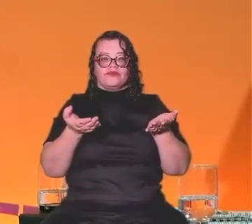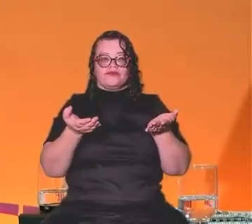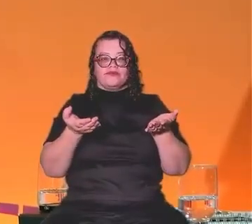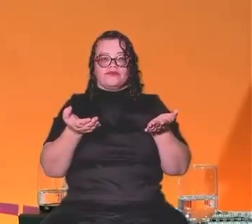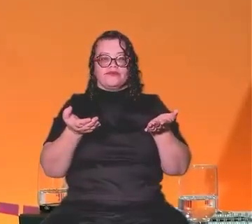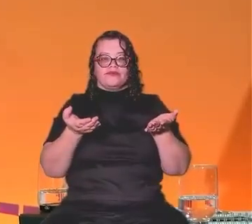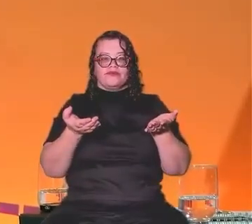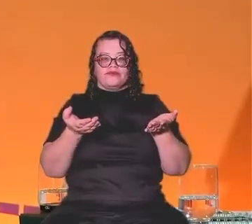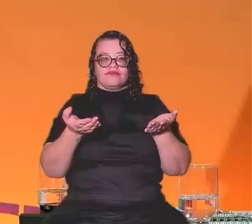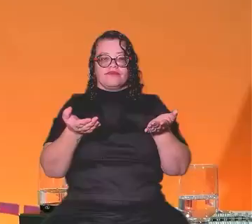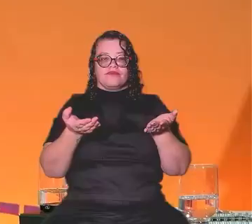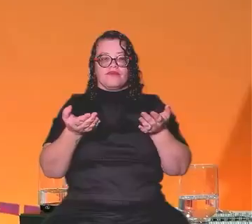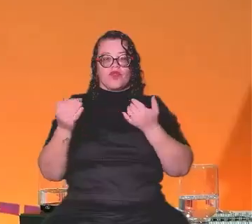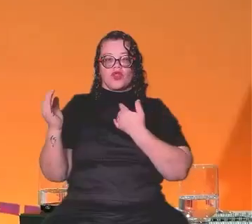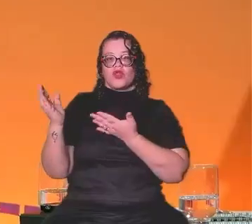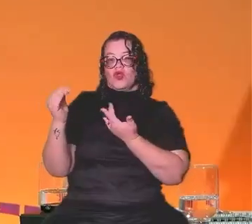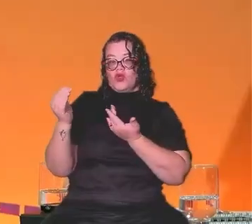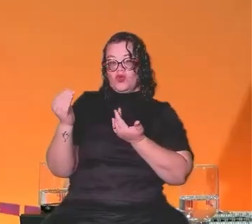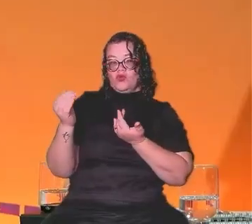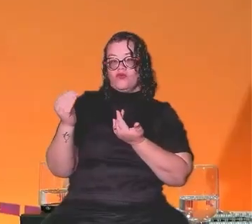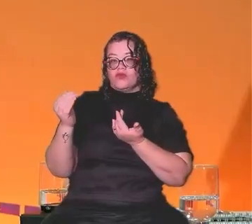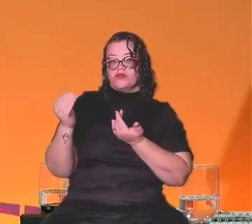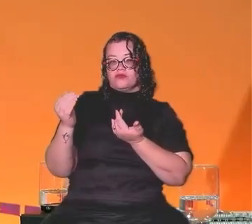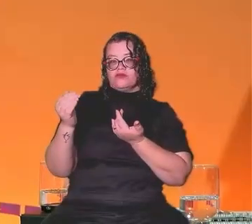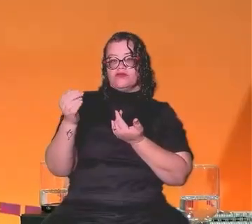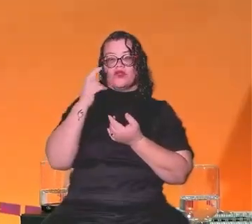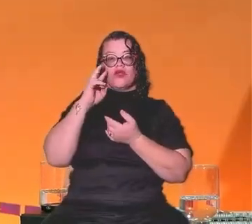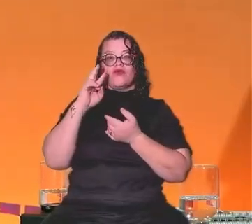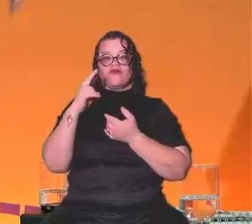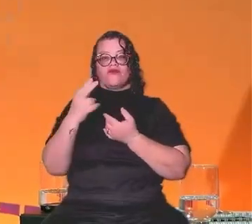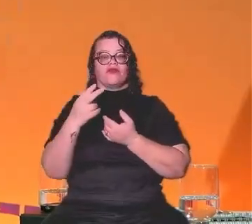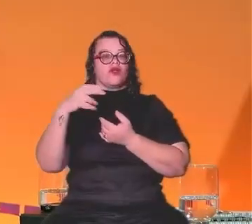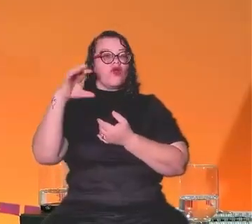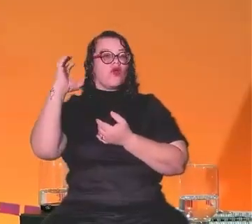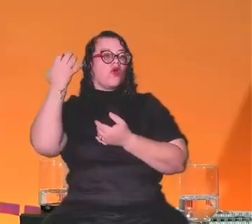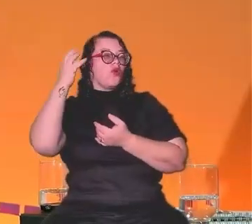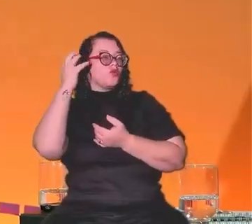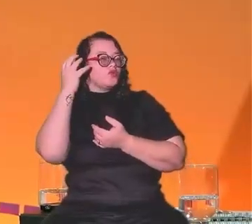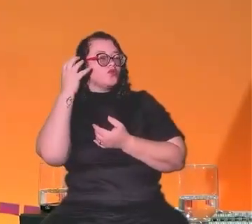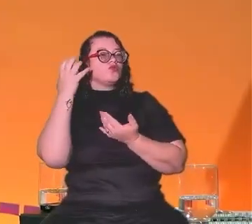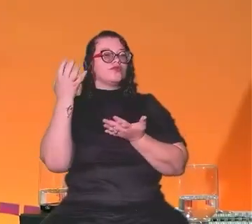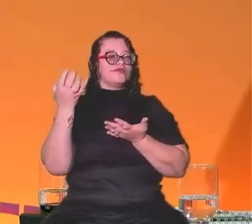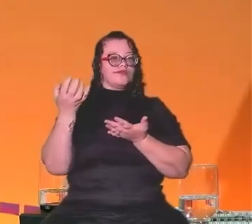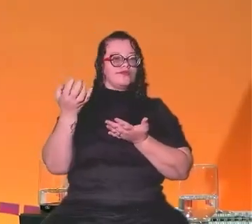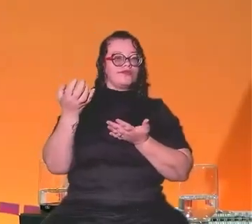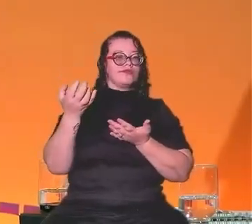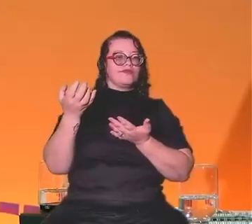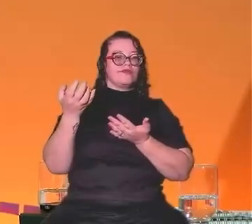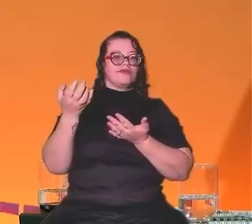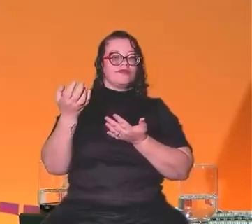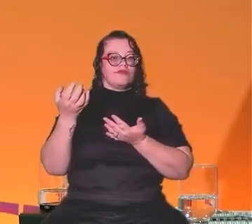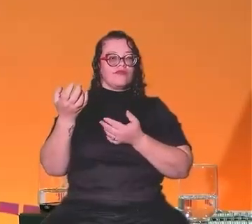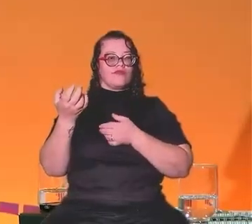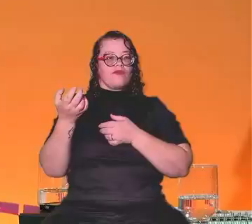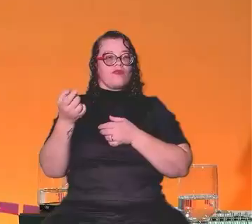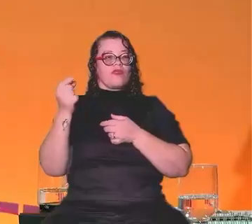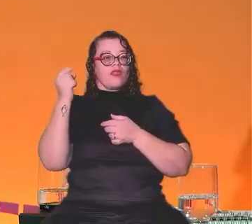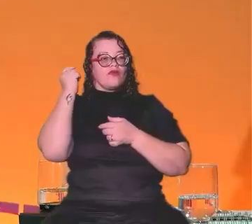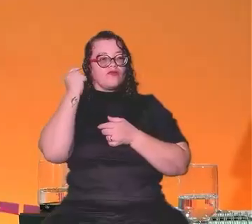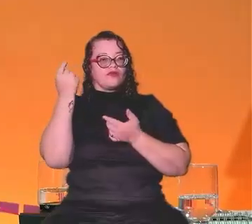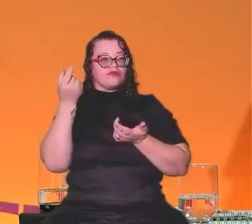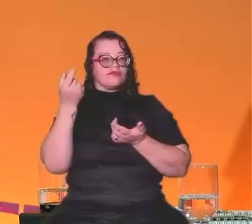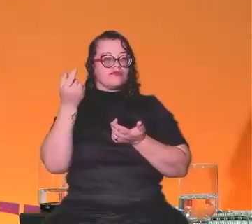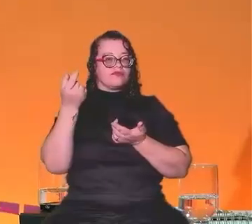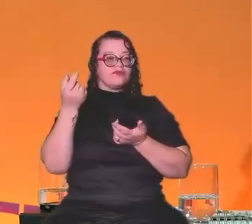forma que essa juventude, principalmente, hoje vê, né? De escutar sons, e não só, né? Muitas vezes a gente já se pega ouvindo